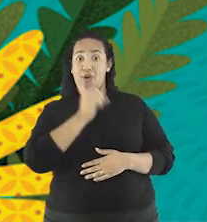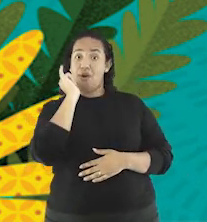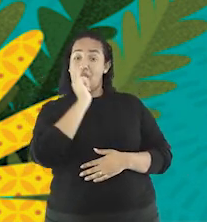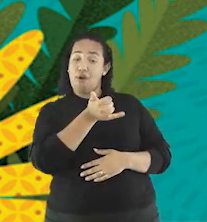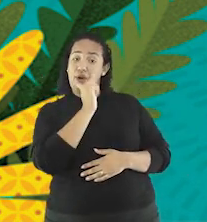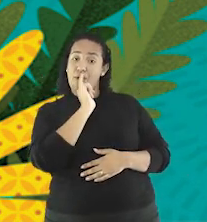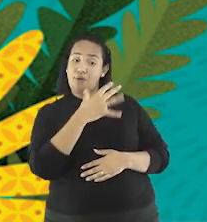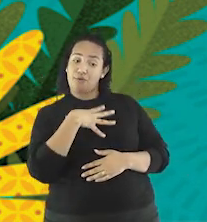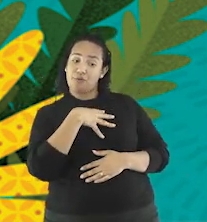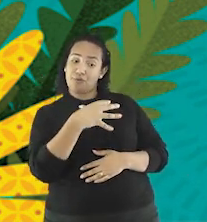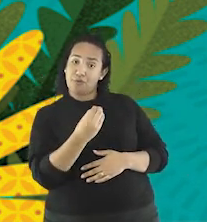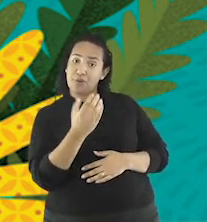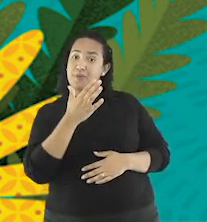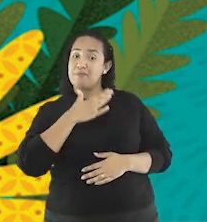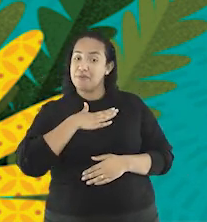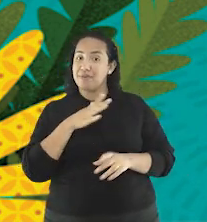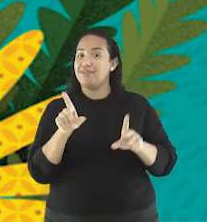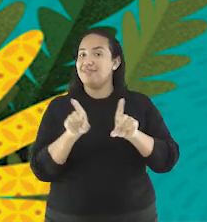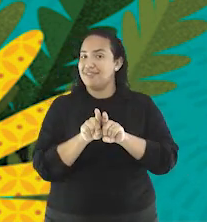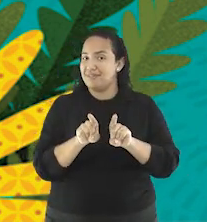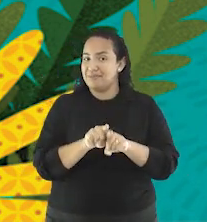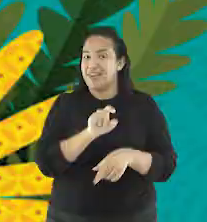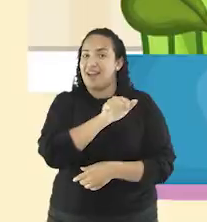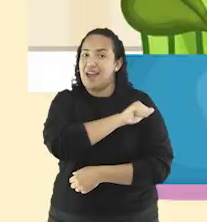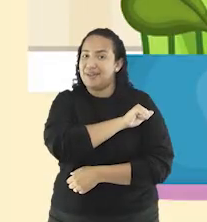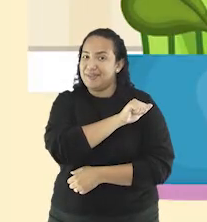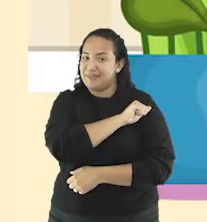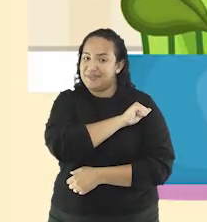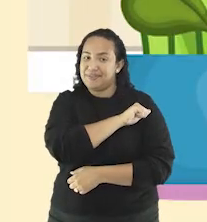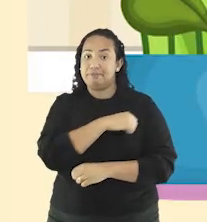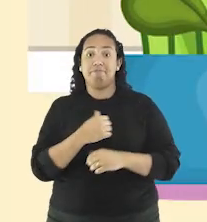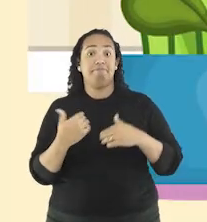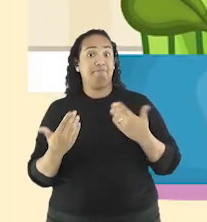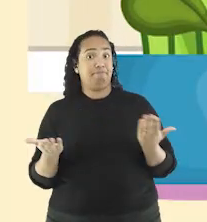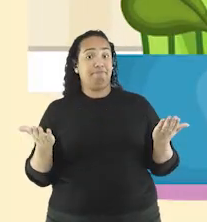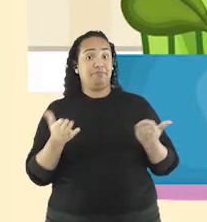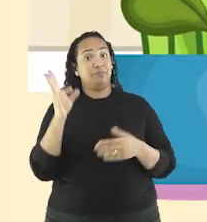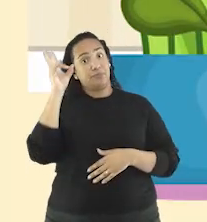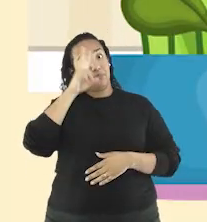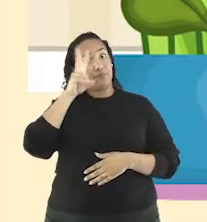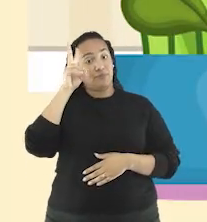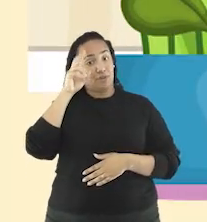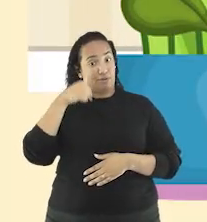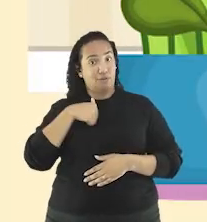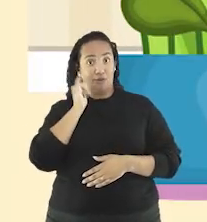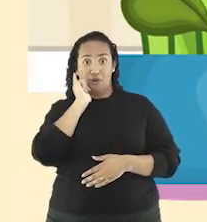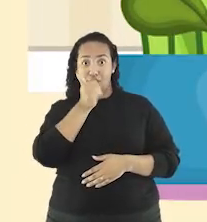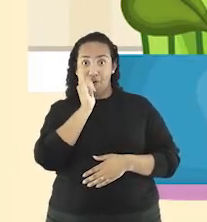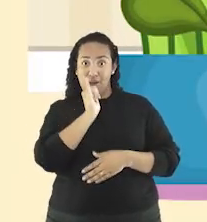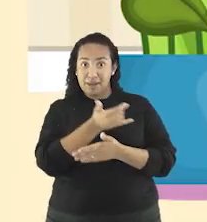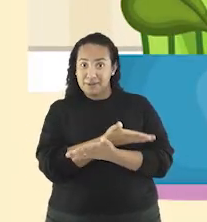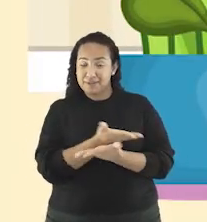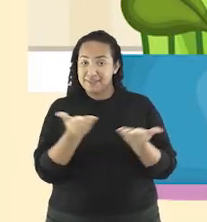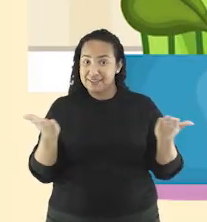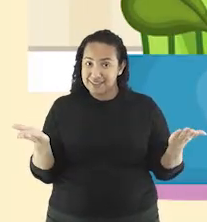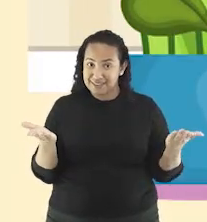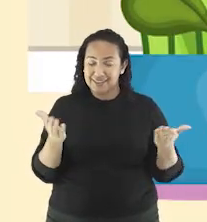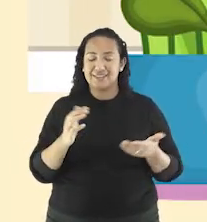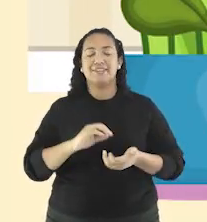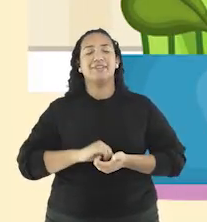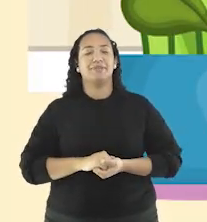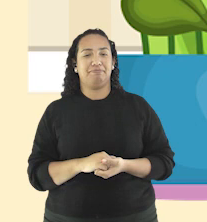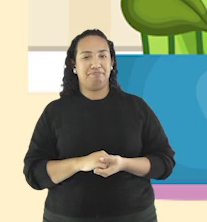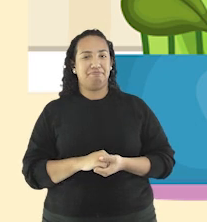histórias para o meu filho ou para os meus estudantes. Que tal eu ler a história de Chapeuzinho para